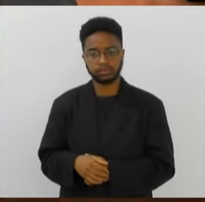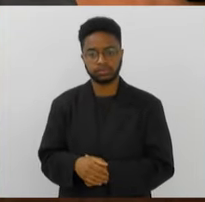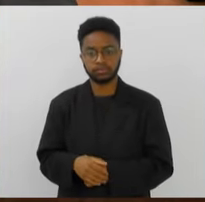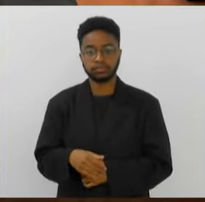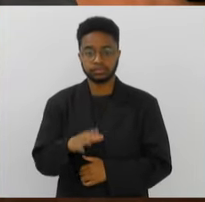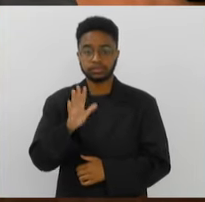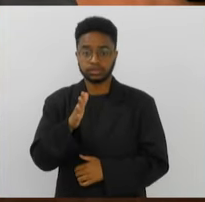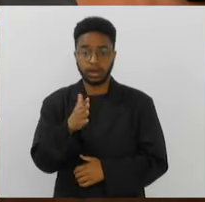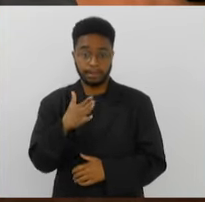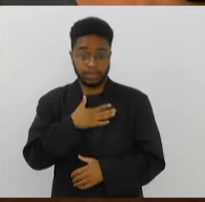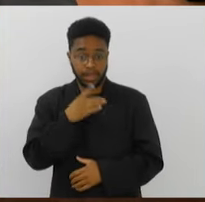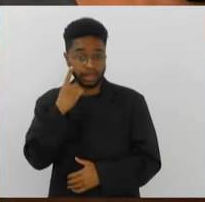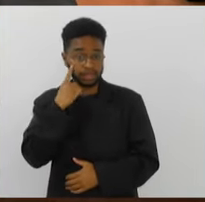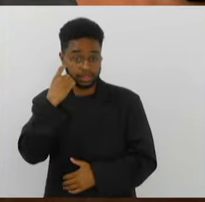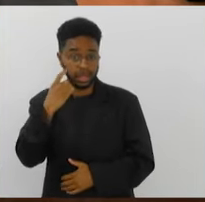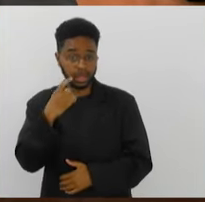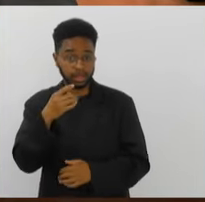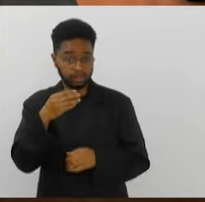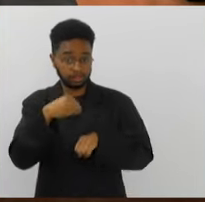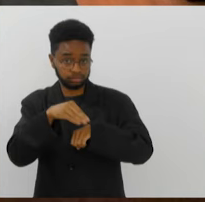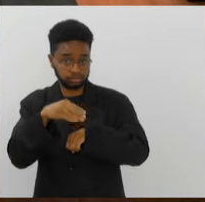Deus, é uma ideia minha.